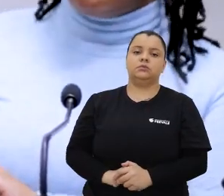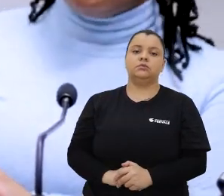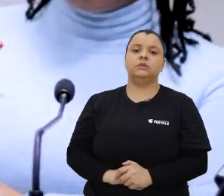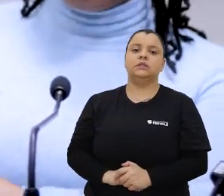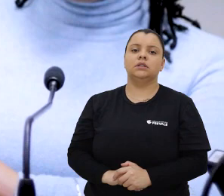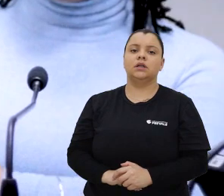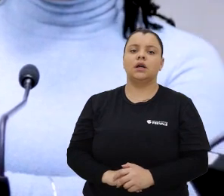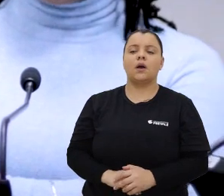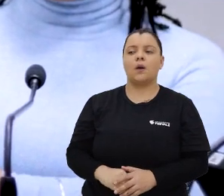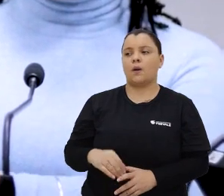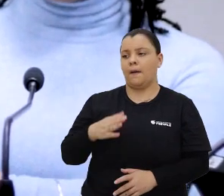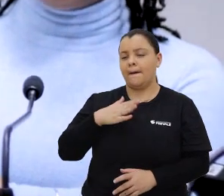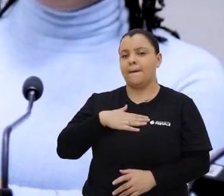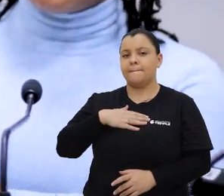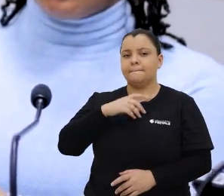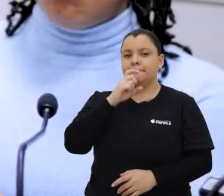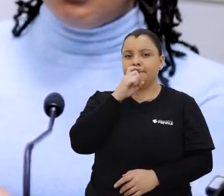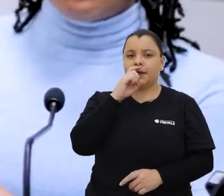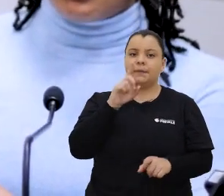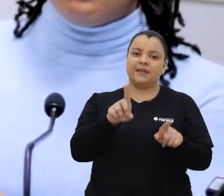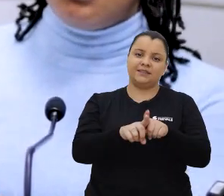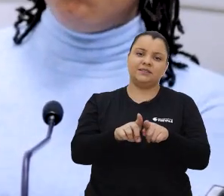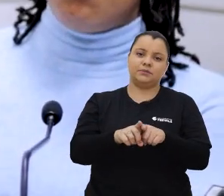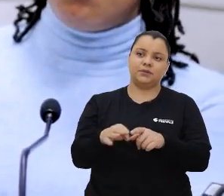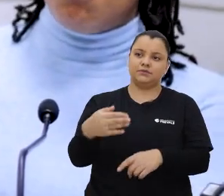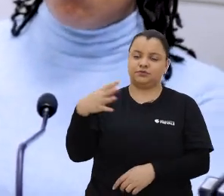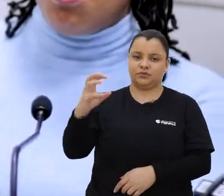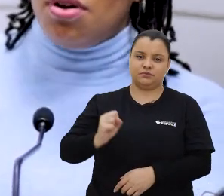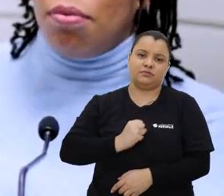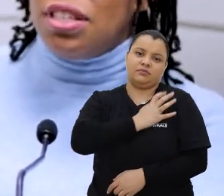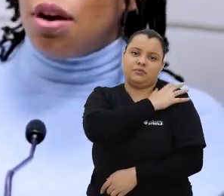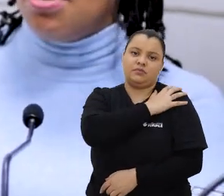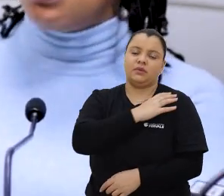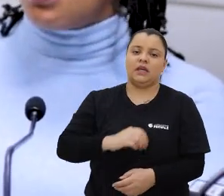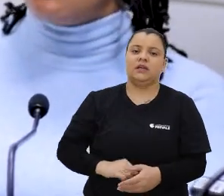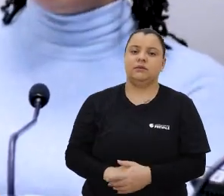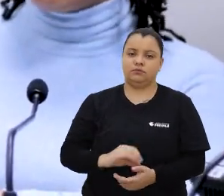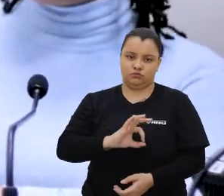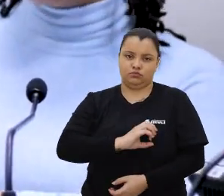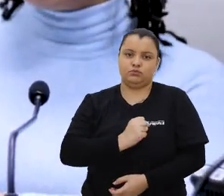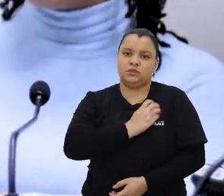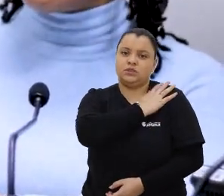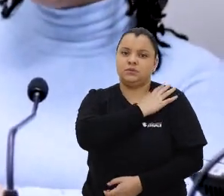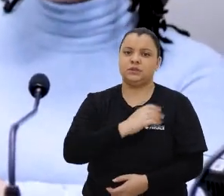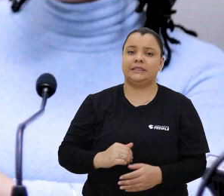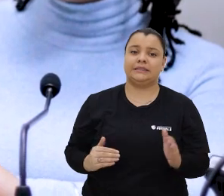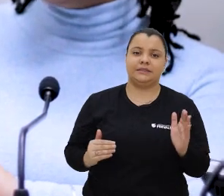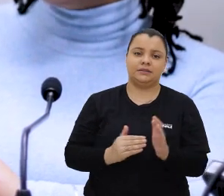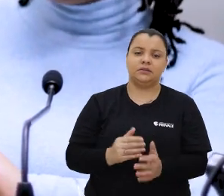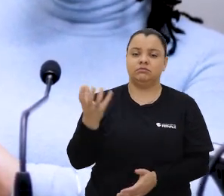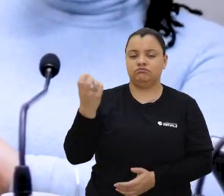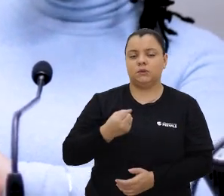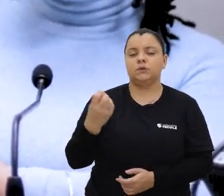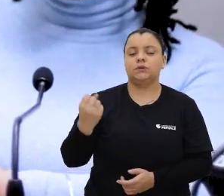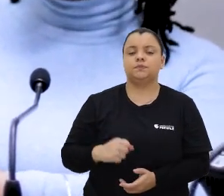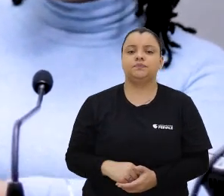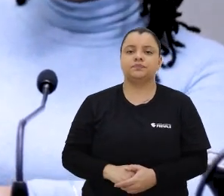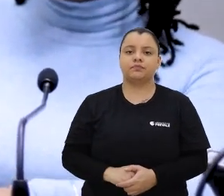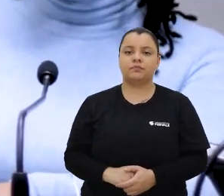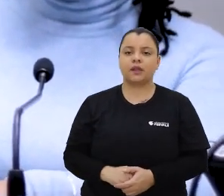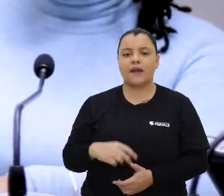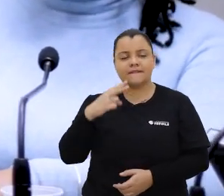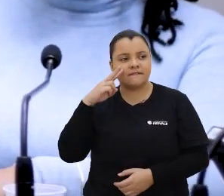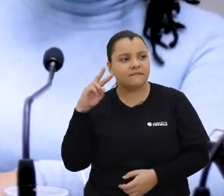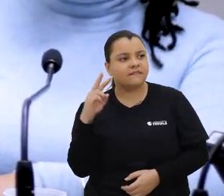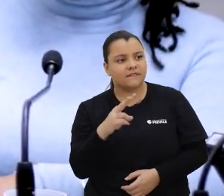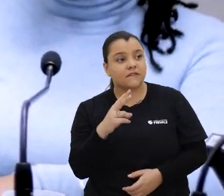pai também, ele foi para seguir carreira militar, né? Ele foi policial militar até se aposentar. Então, assim, ver o esforço